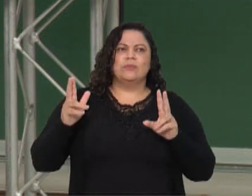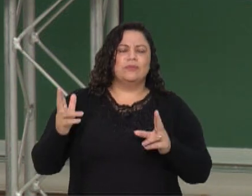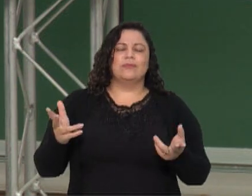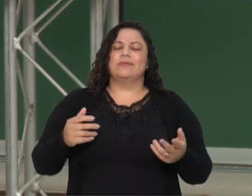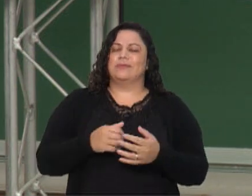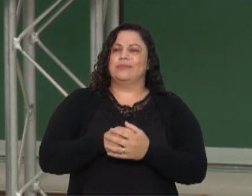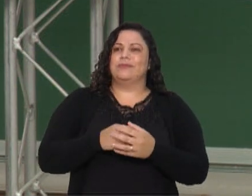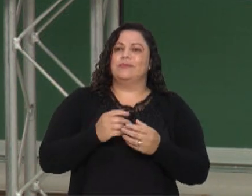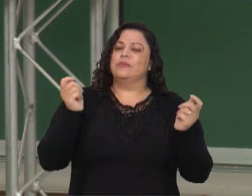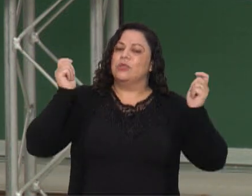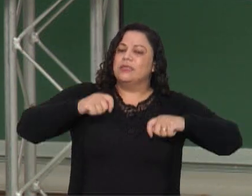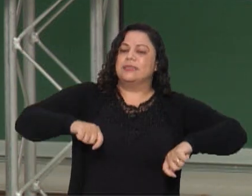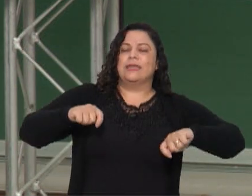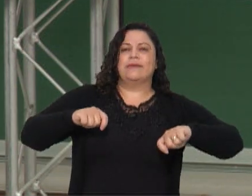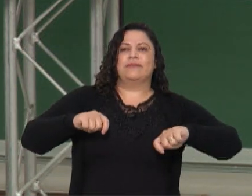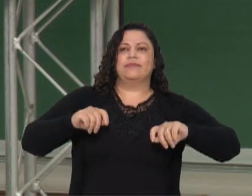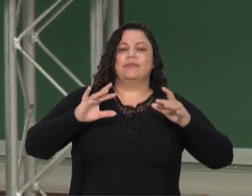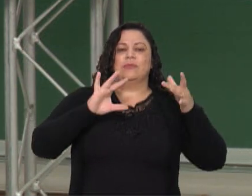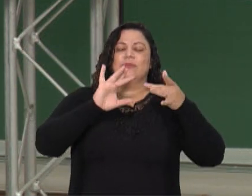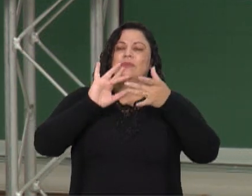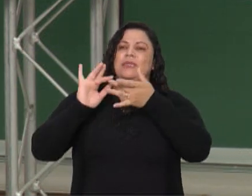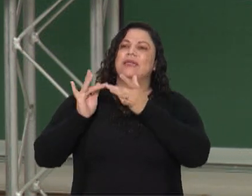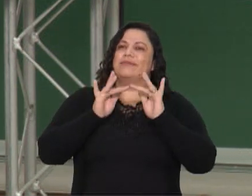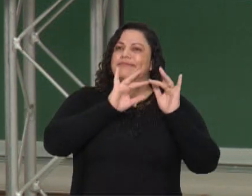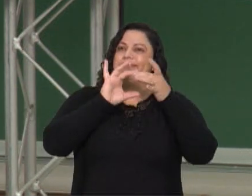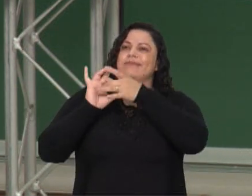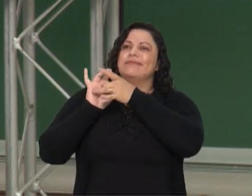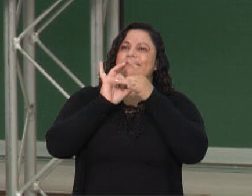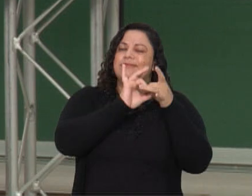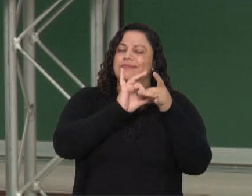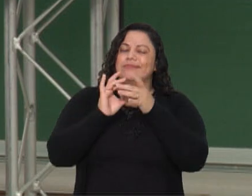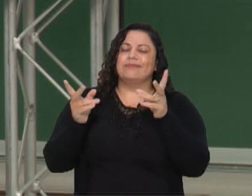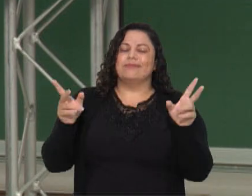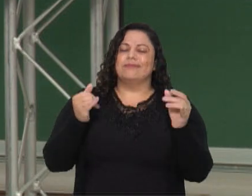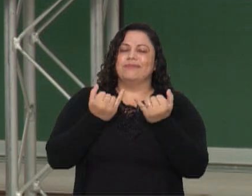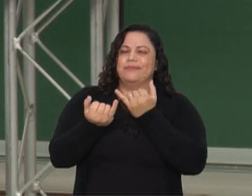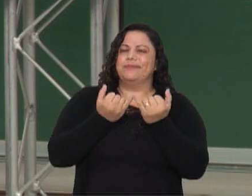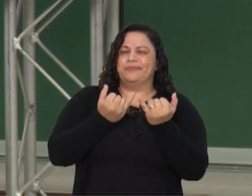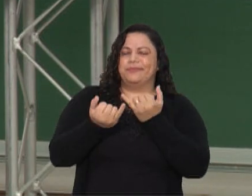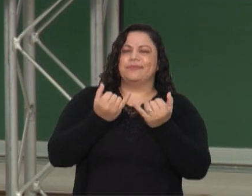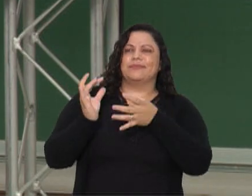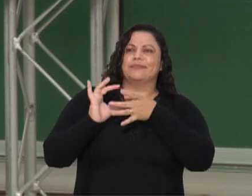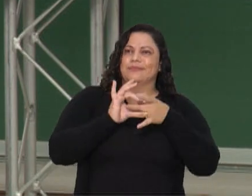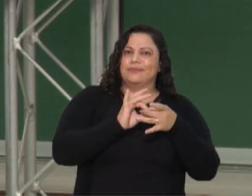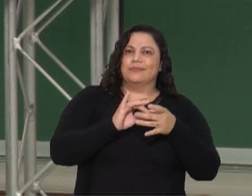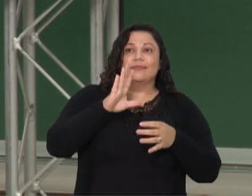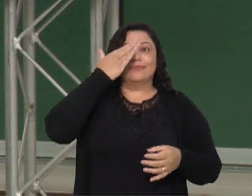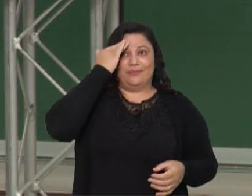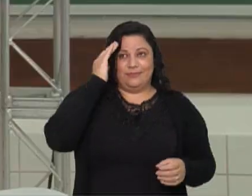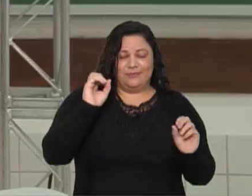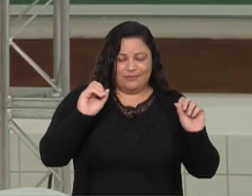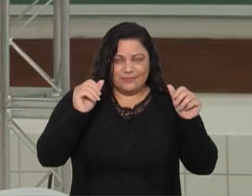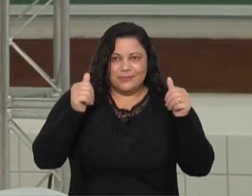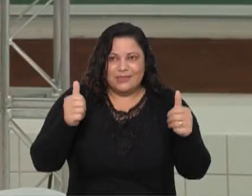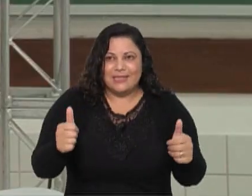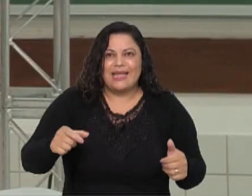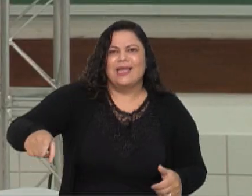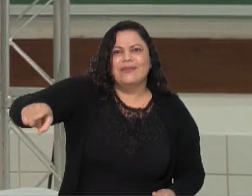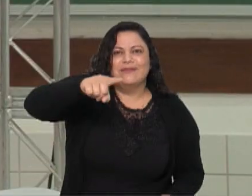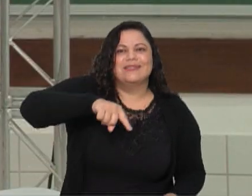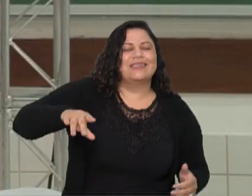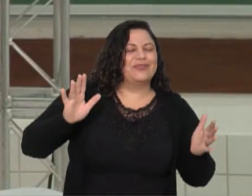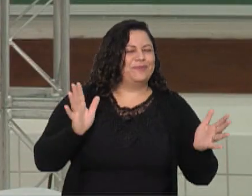exterior desta obra, elas se integram, né? Estão dentro do mesmo estilo. Ok? Entendido? Todo mundo